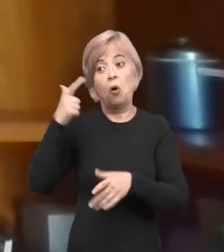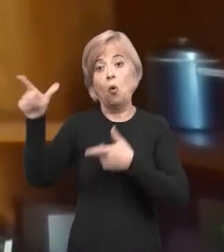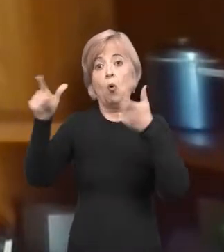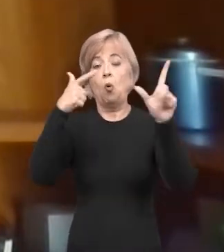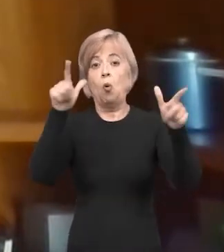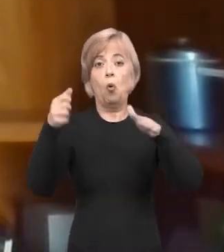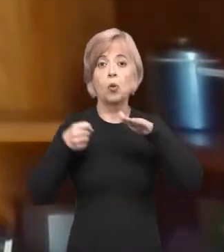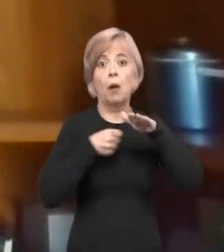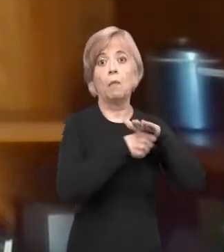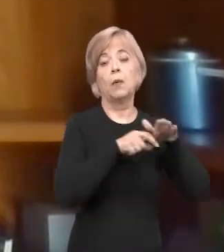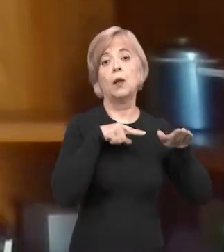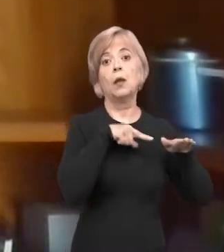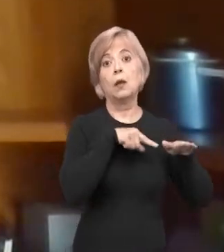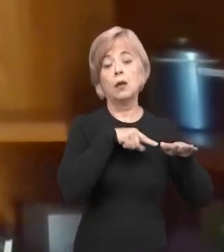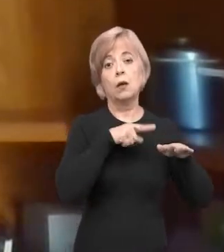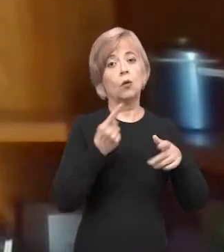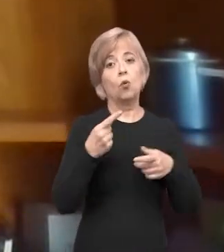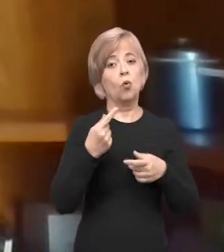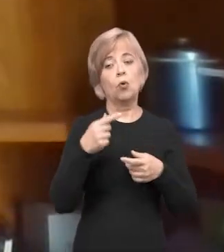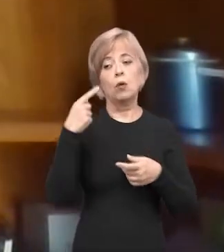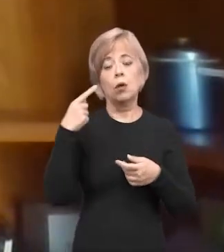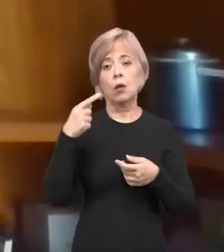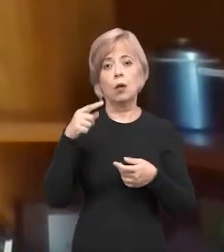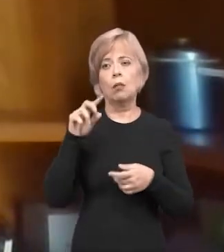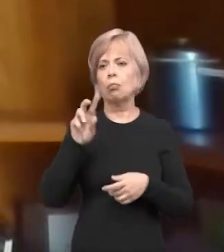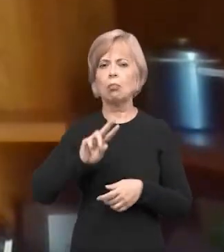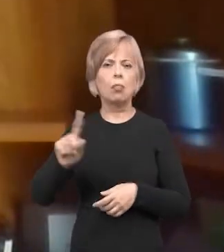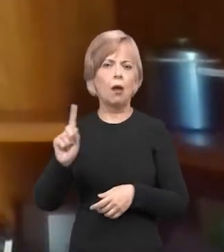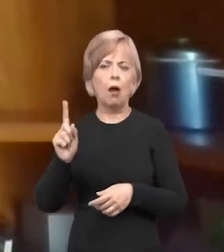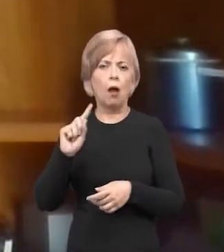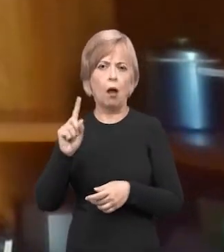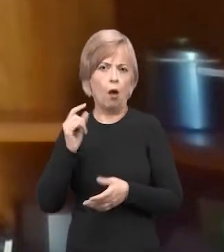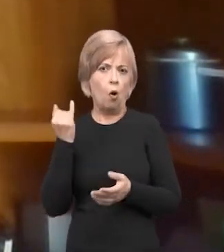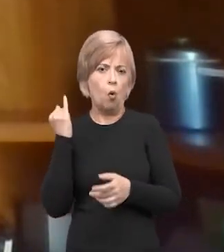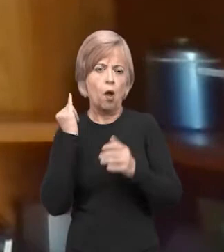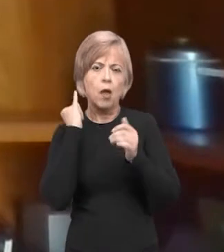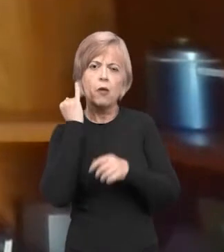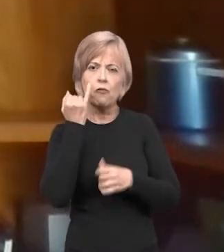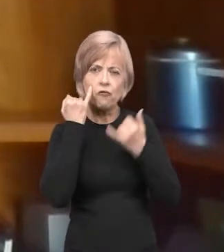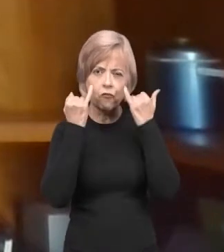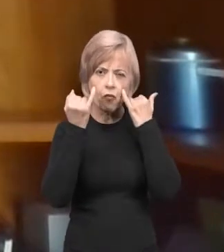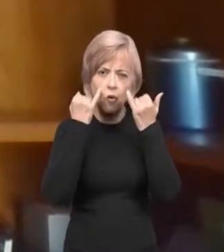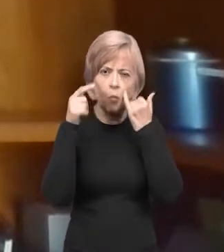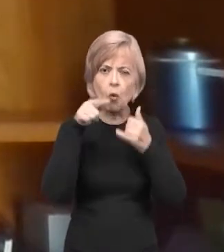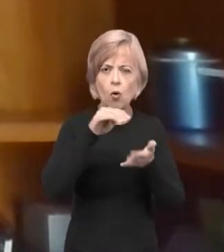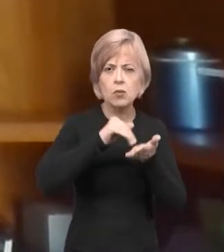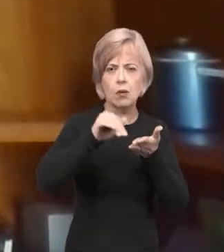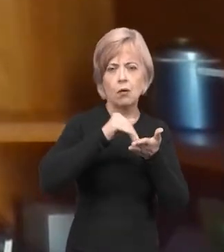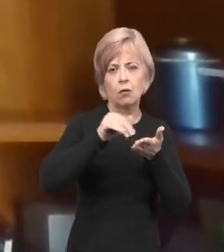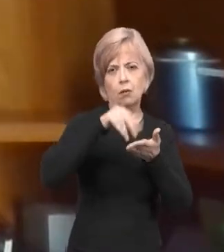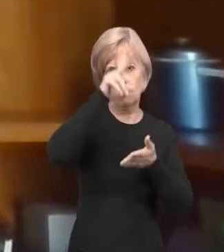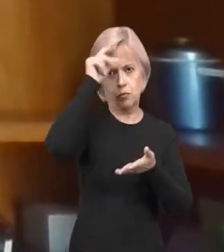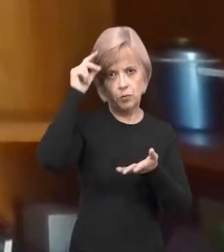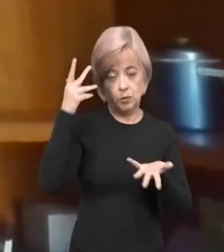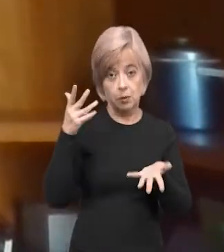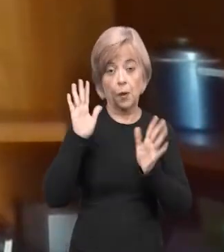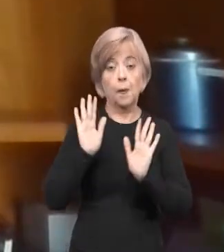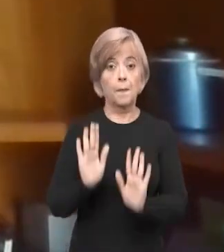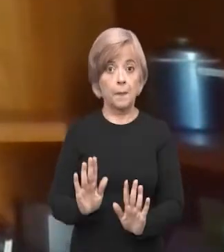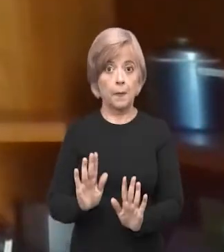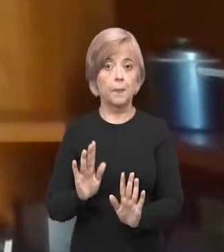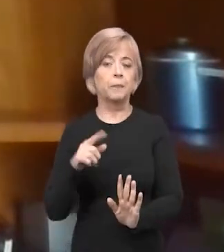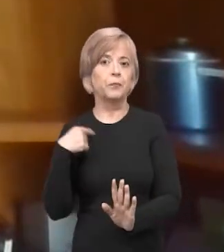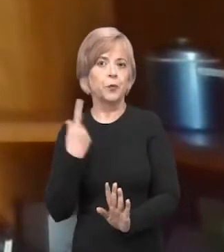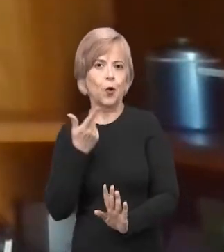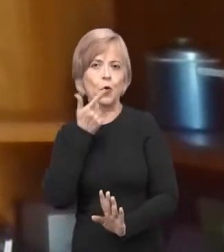sido informados pelas secretarias respectivas nos municípios solicitados.